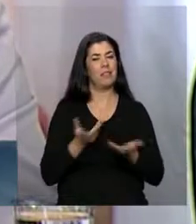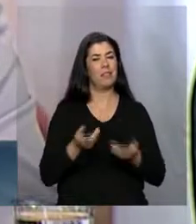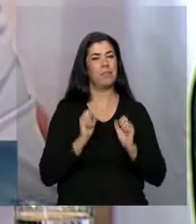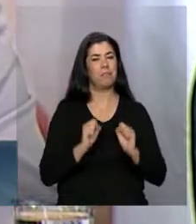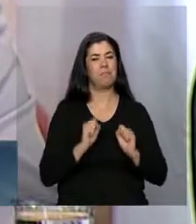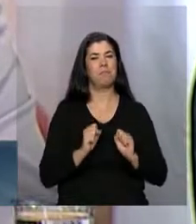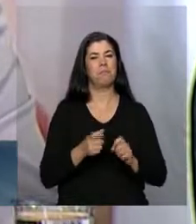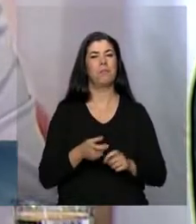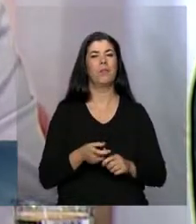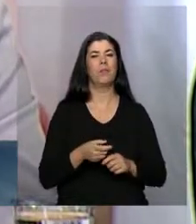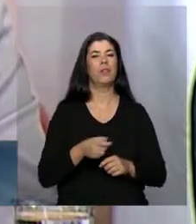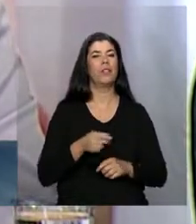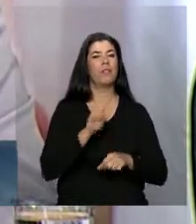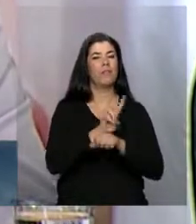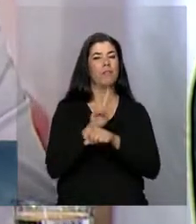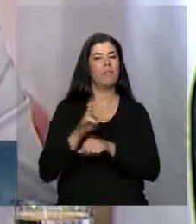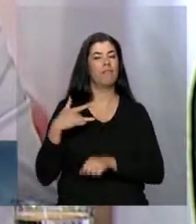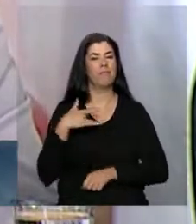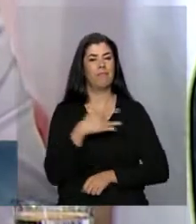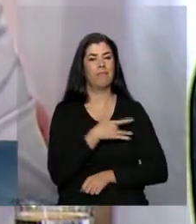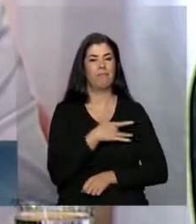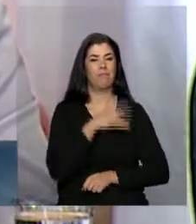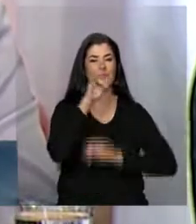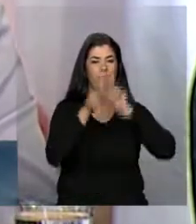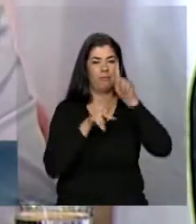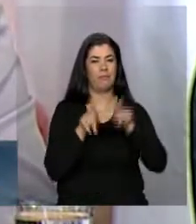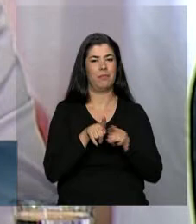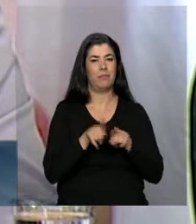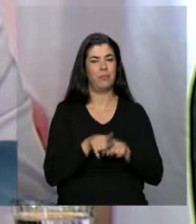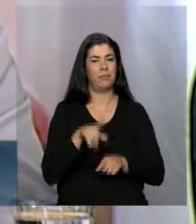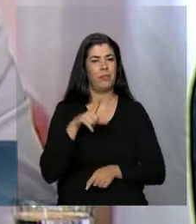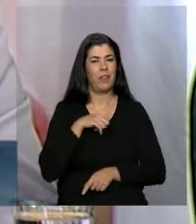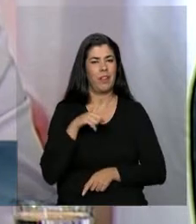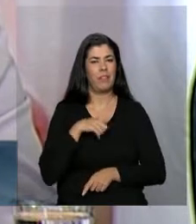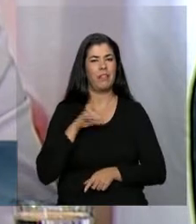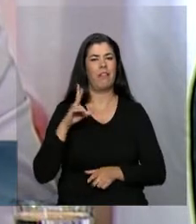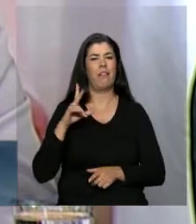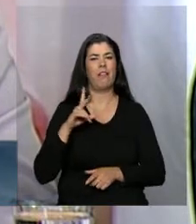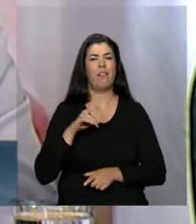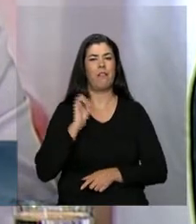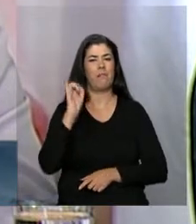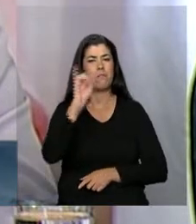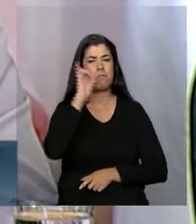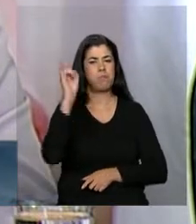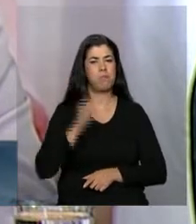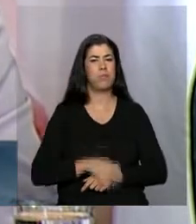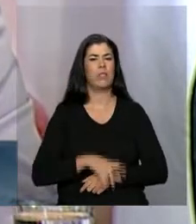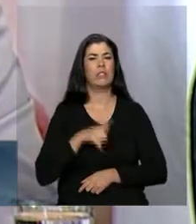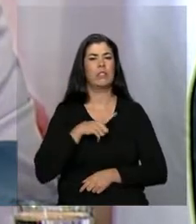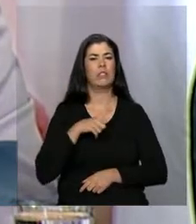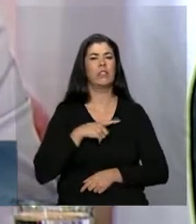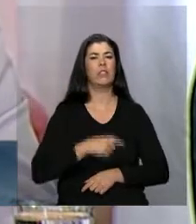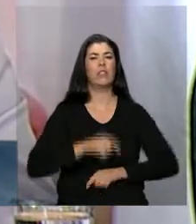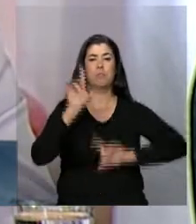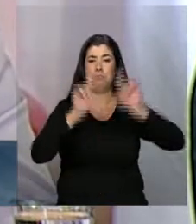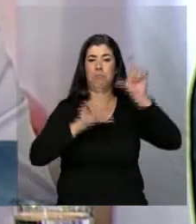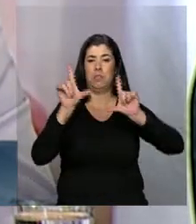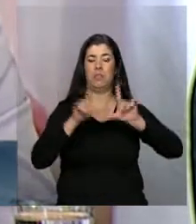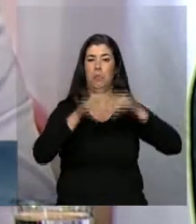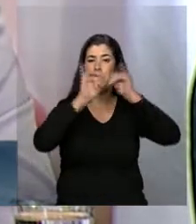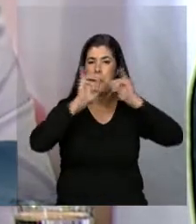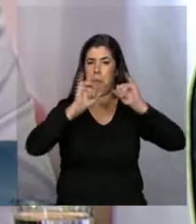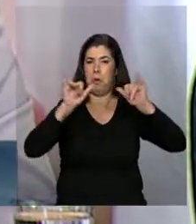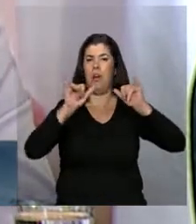realmente de que a vacina protege da nossa população. Vai ter uma grande mobilização, né, não só na televisão, mas